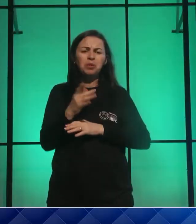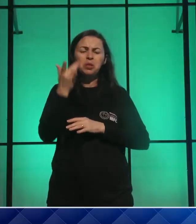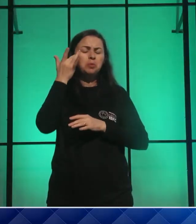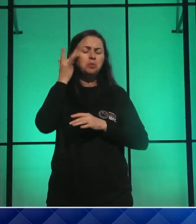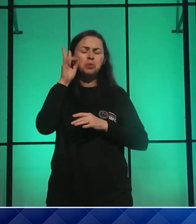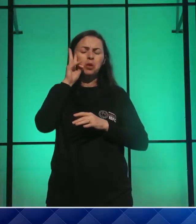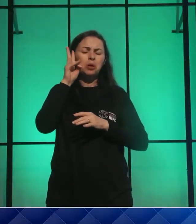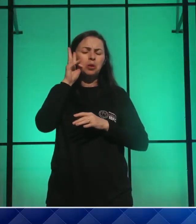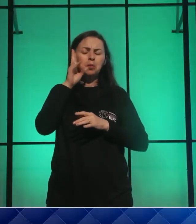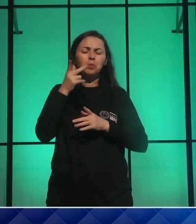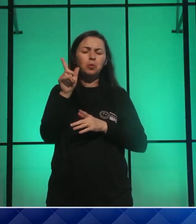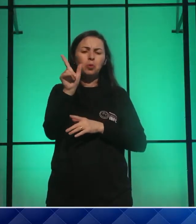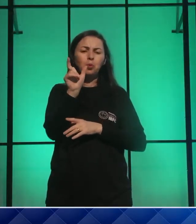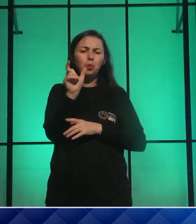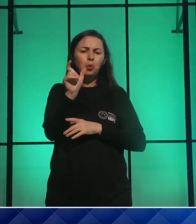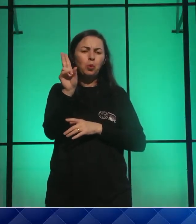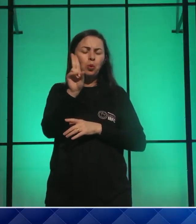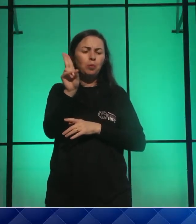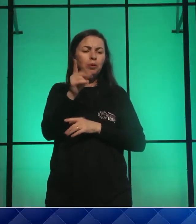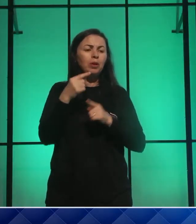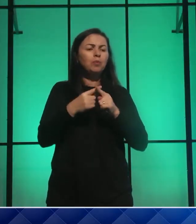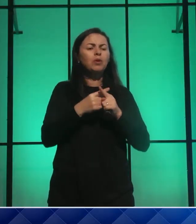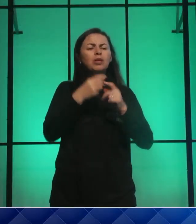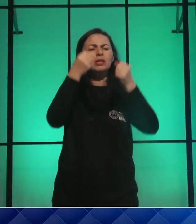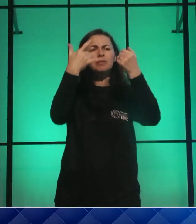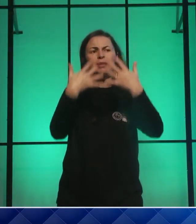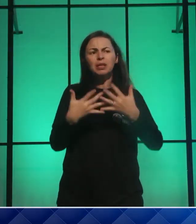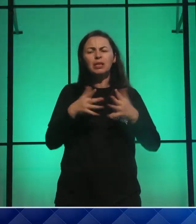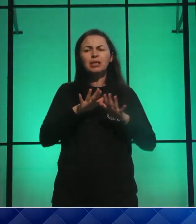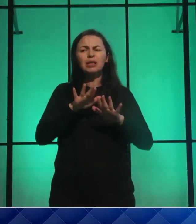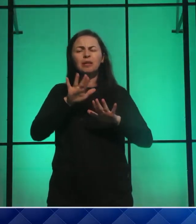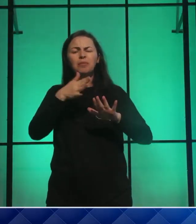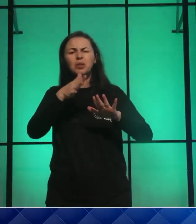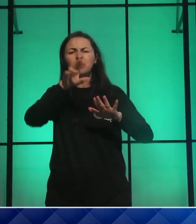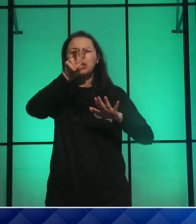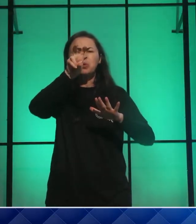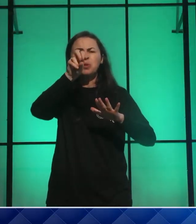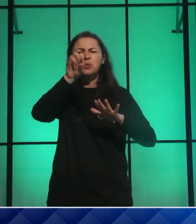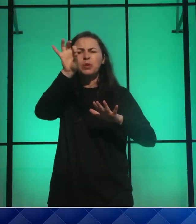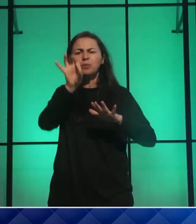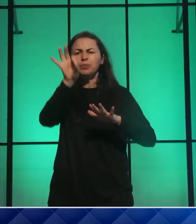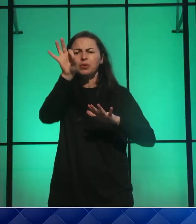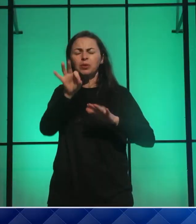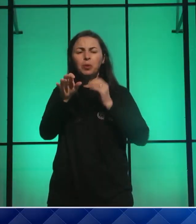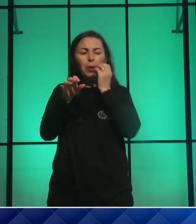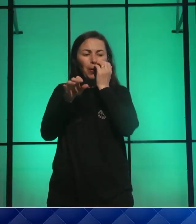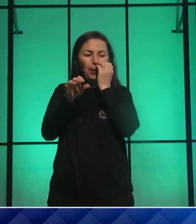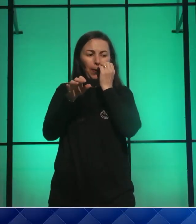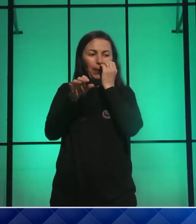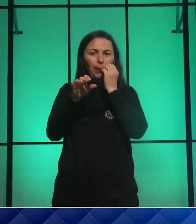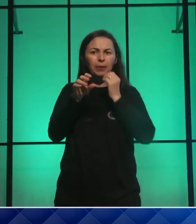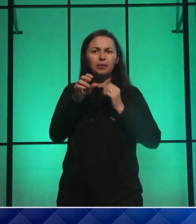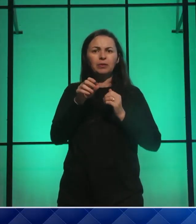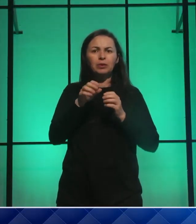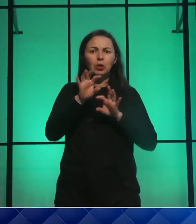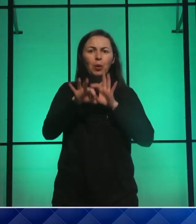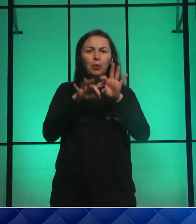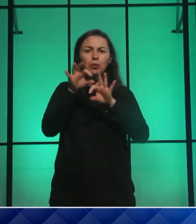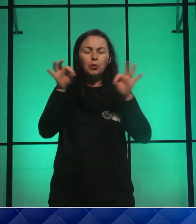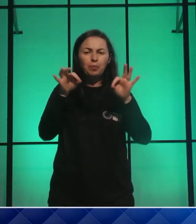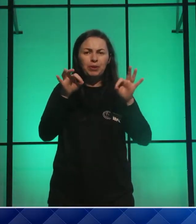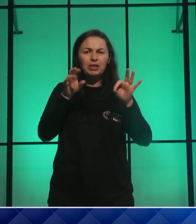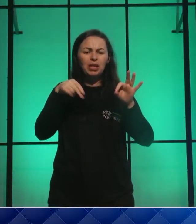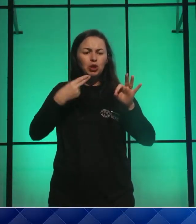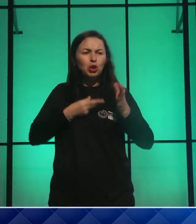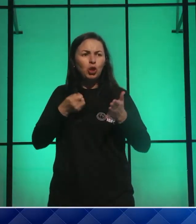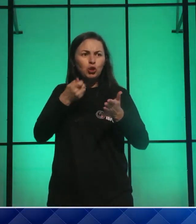nome, disse que a estimativa é de que 50% dos vales presentes que a gente compra,